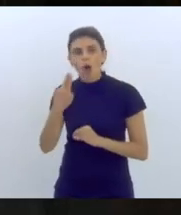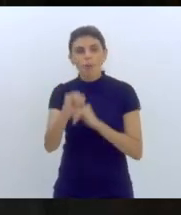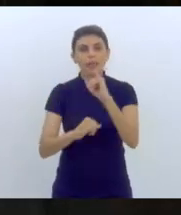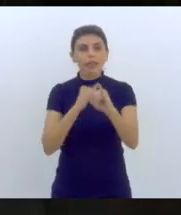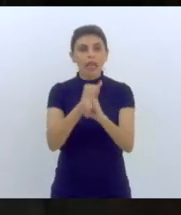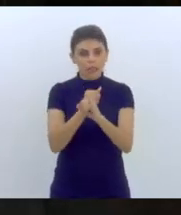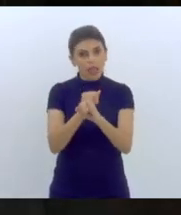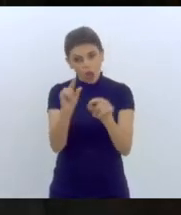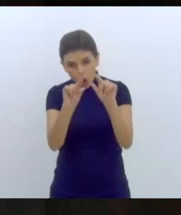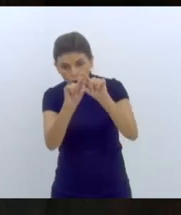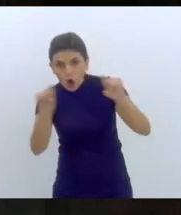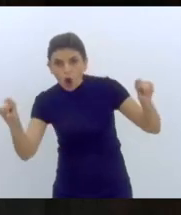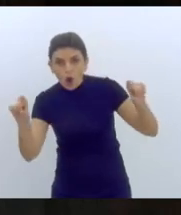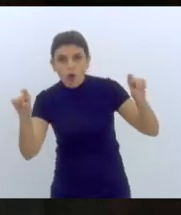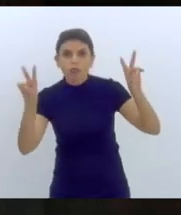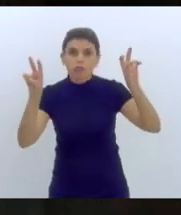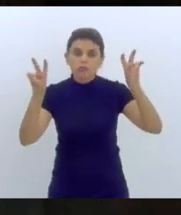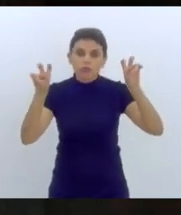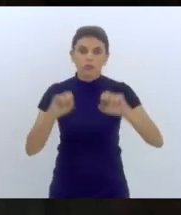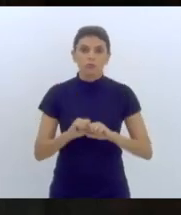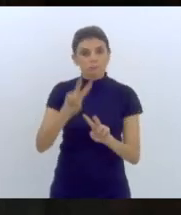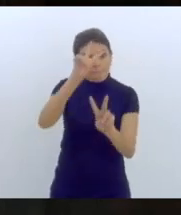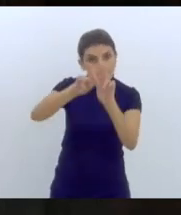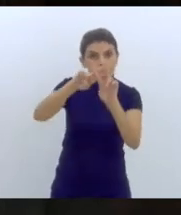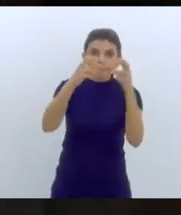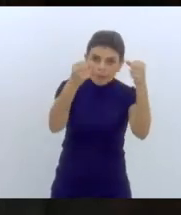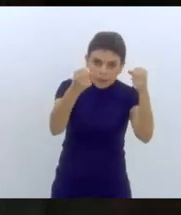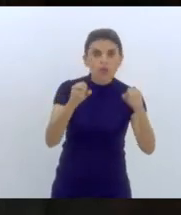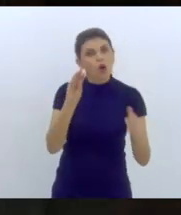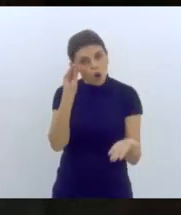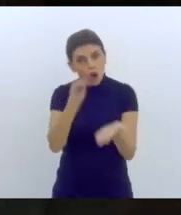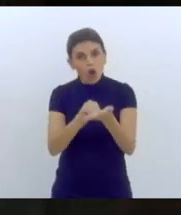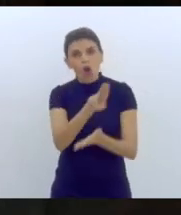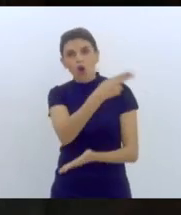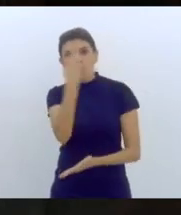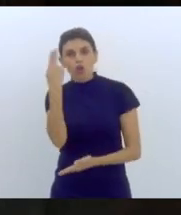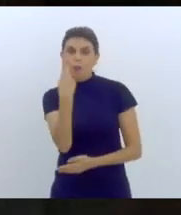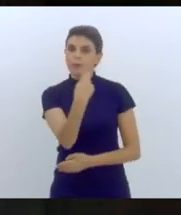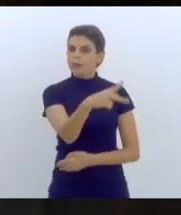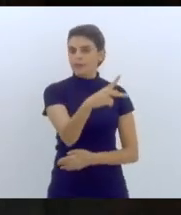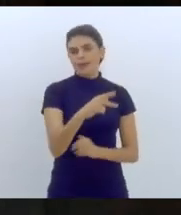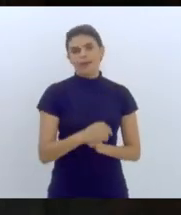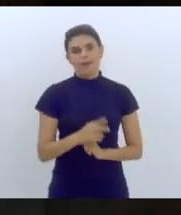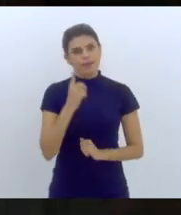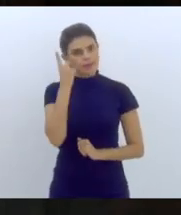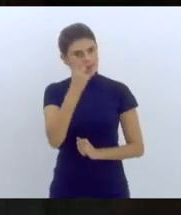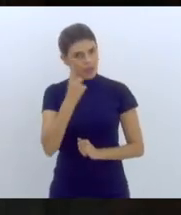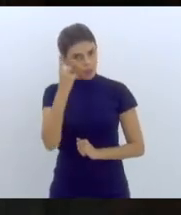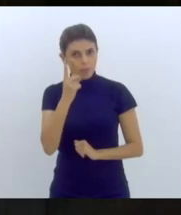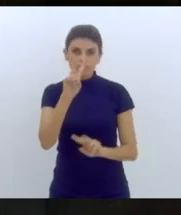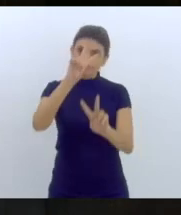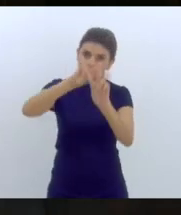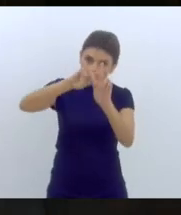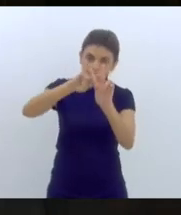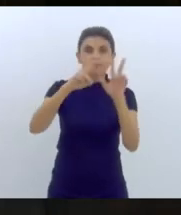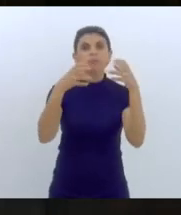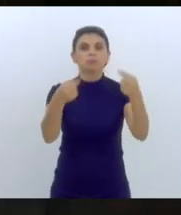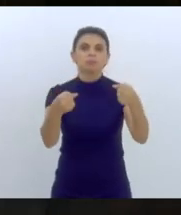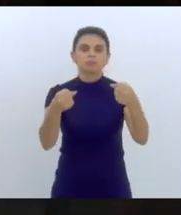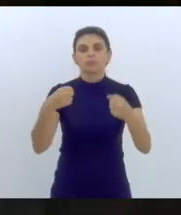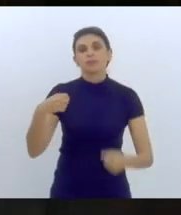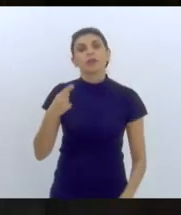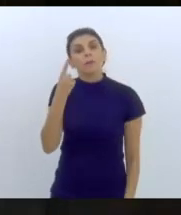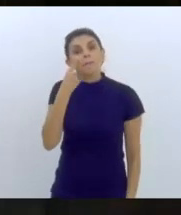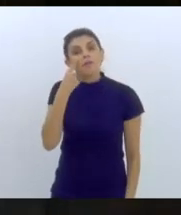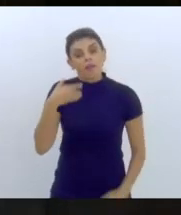antecedeu aqui, coloquem prisão. Coloquem o sobrenome desse deputado e coloquem prisão, para